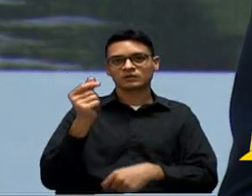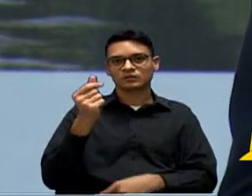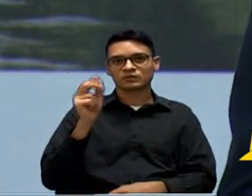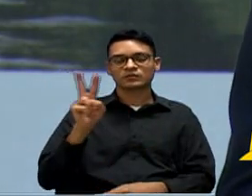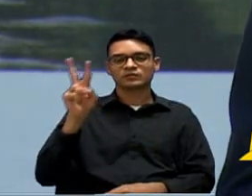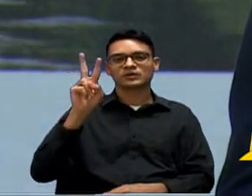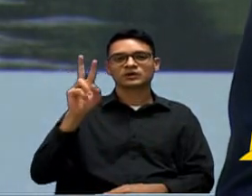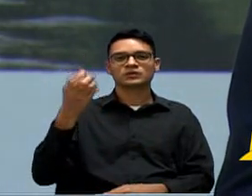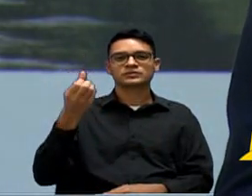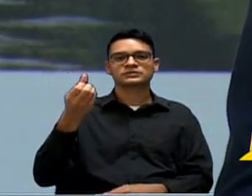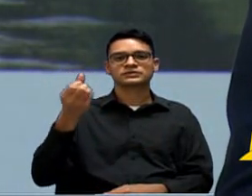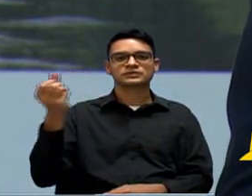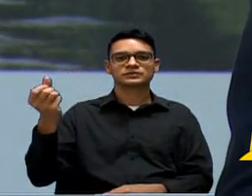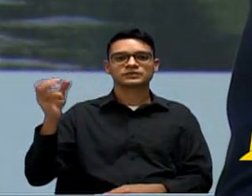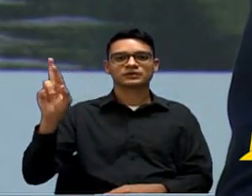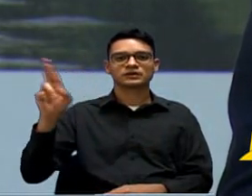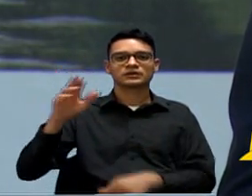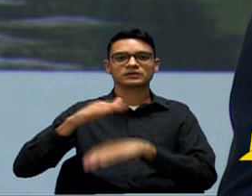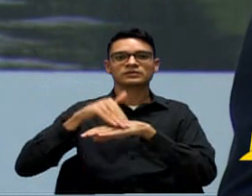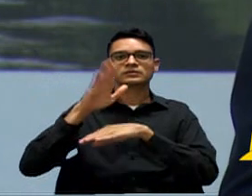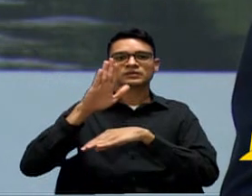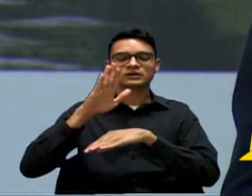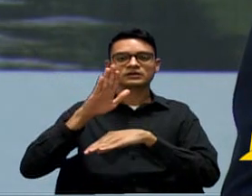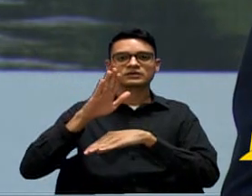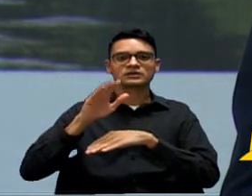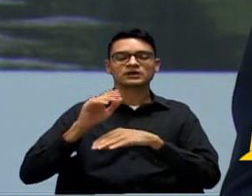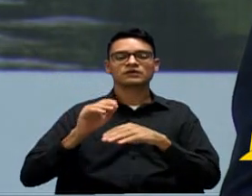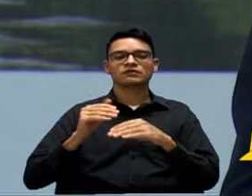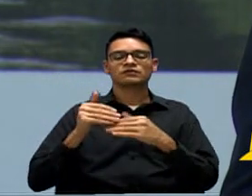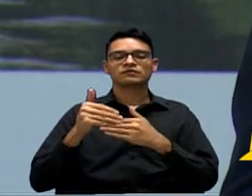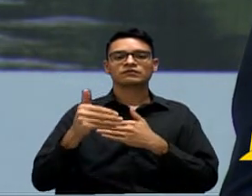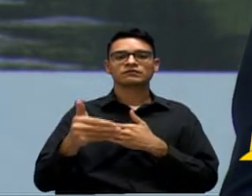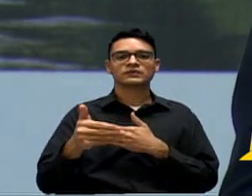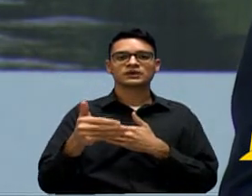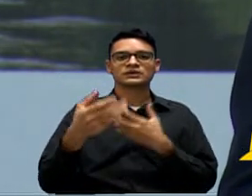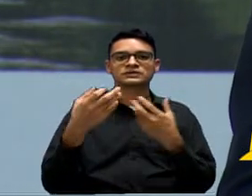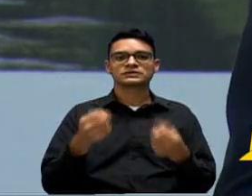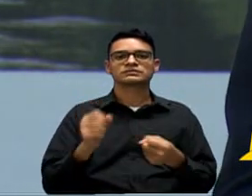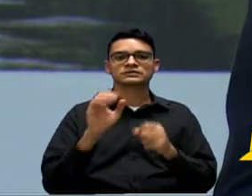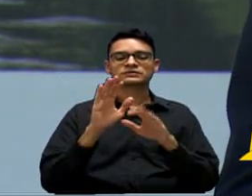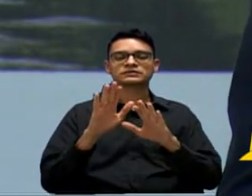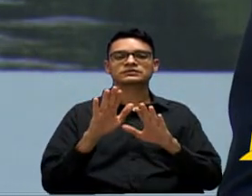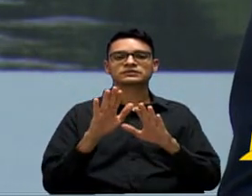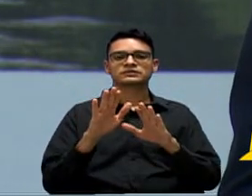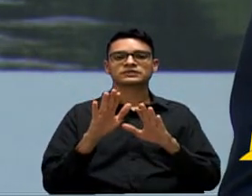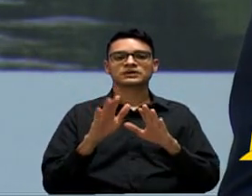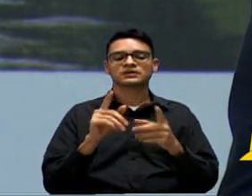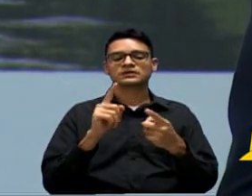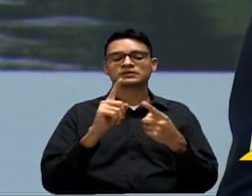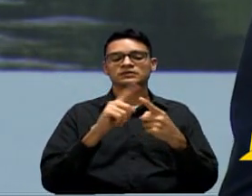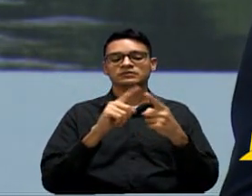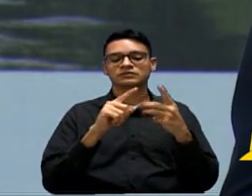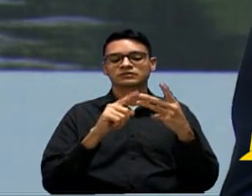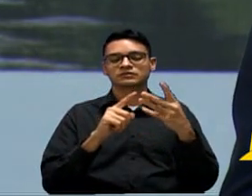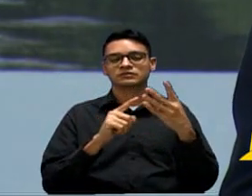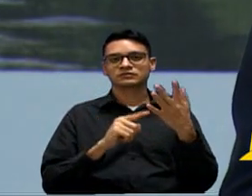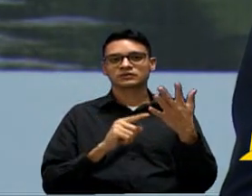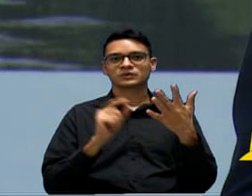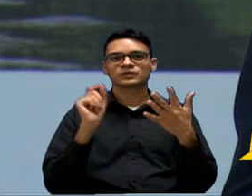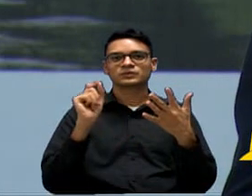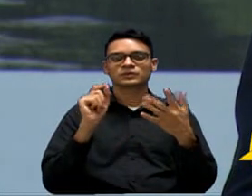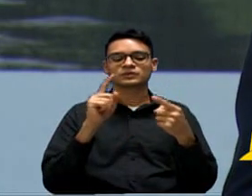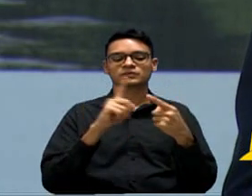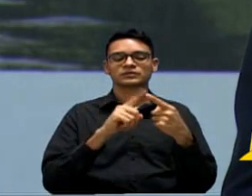6.000 e tantos mil reais, serão admitidas apenas as seguintes hipóteses.